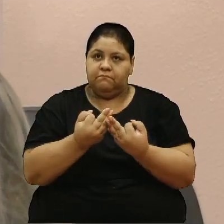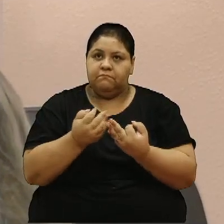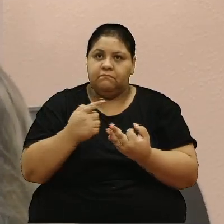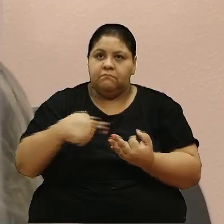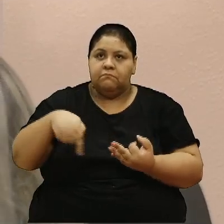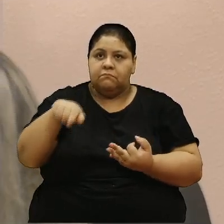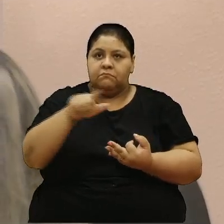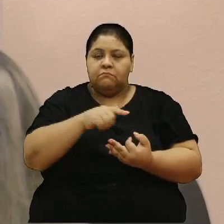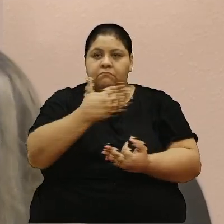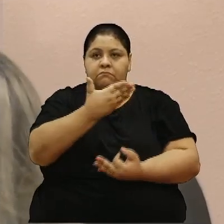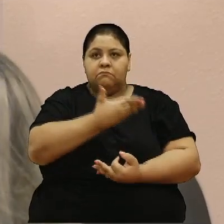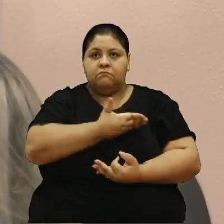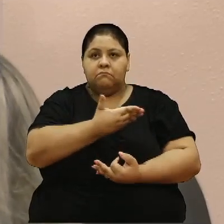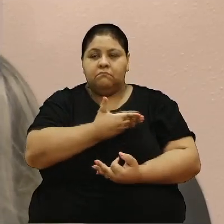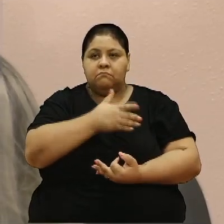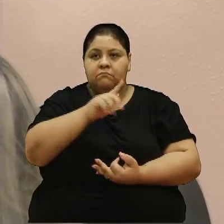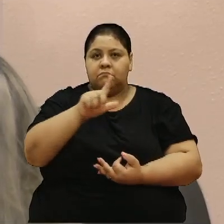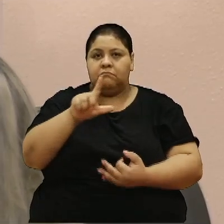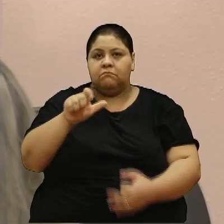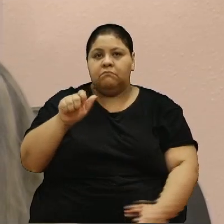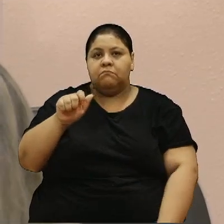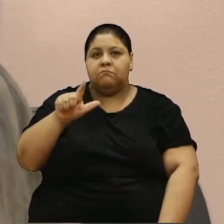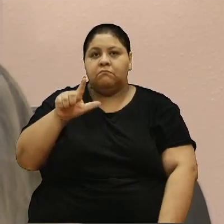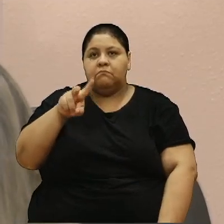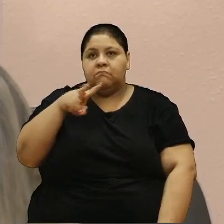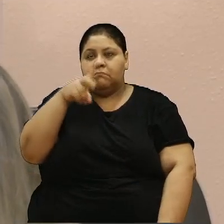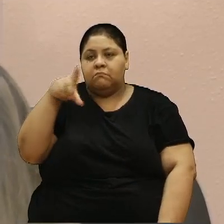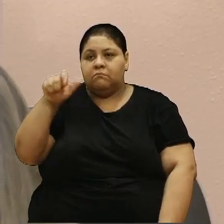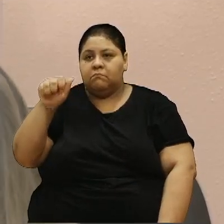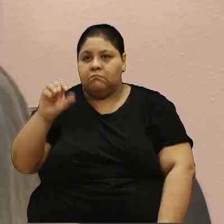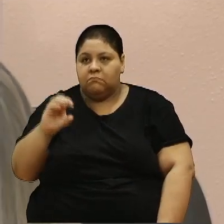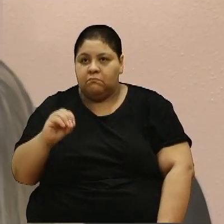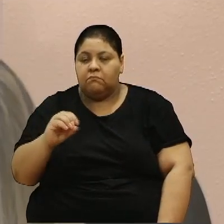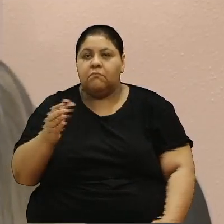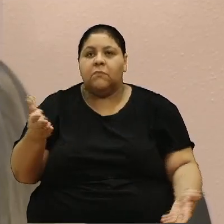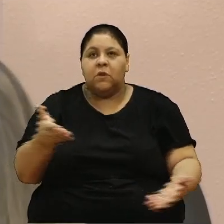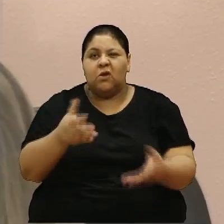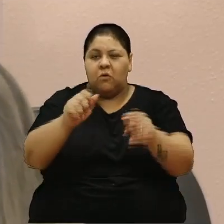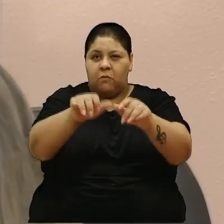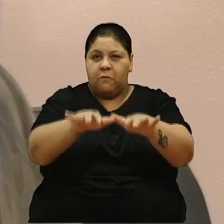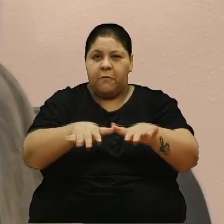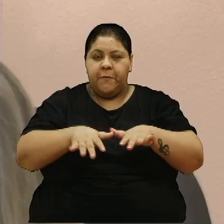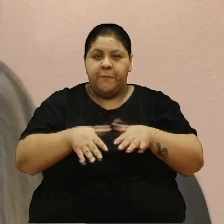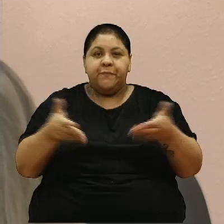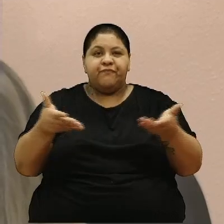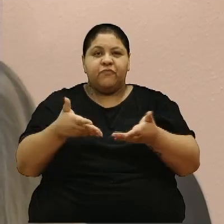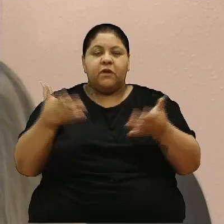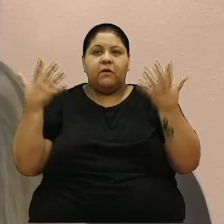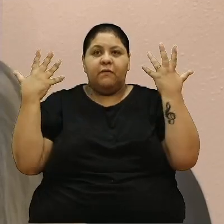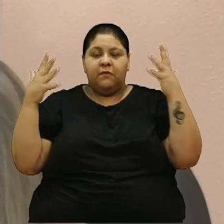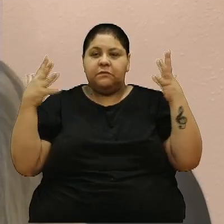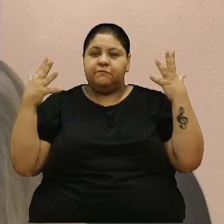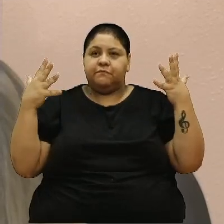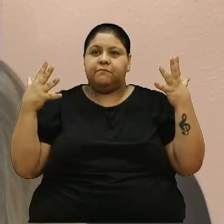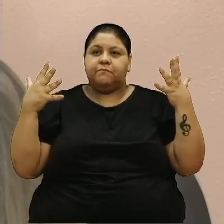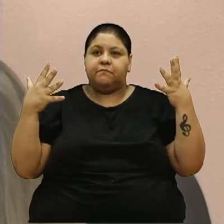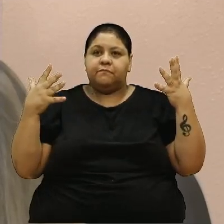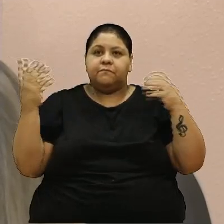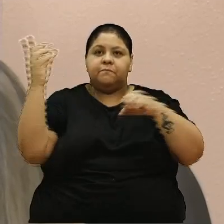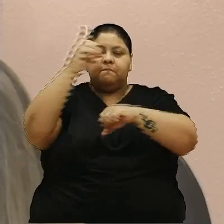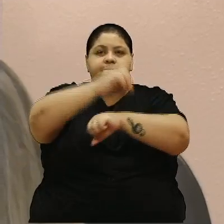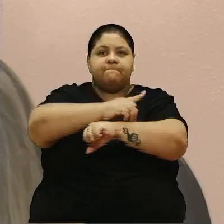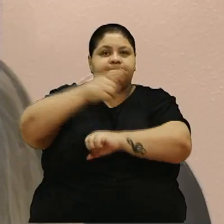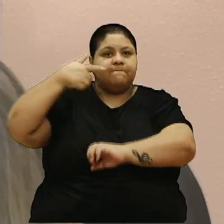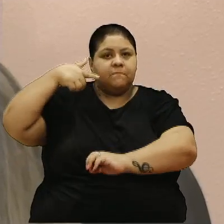nosso grande amigo Galvão aqui nesse plenário e fazer um voto de congratulações pelo dia de